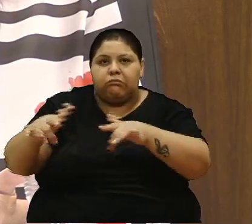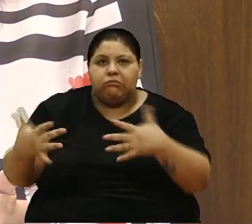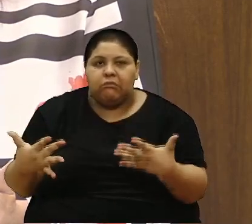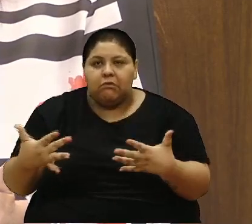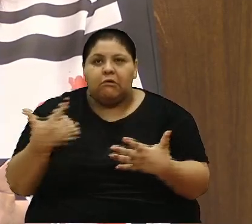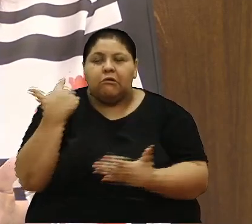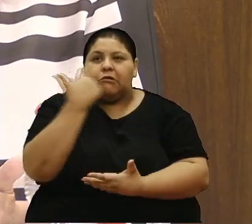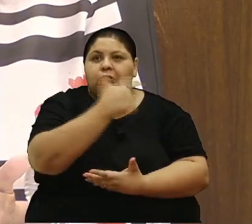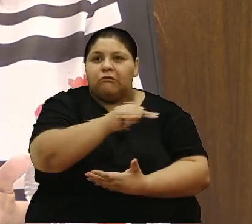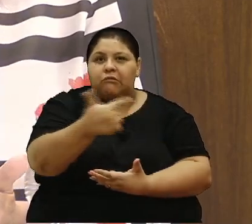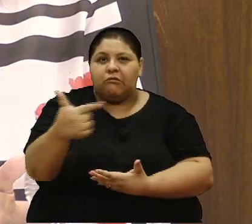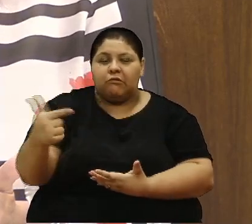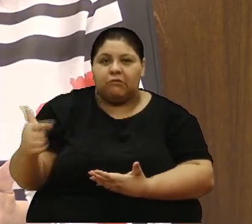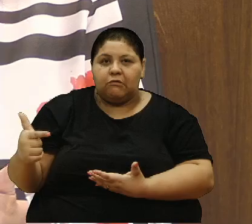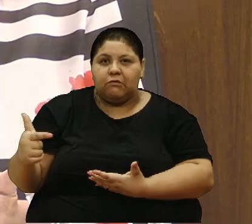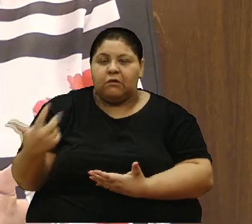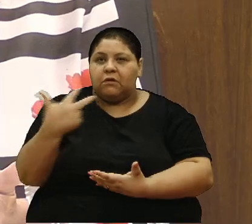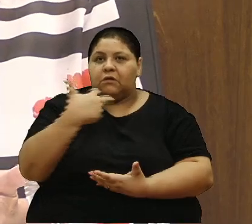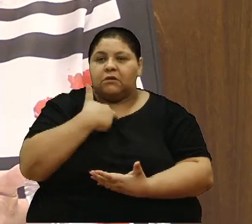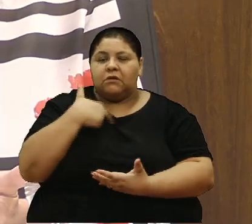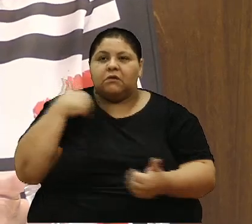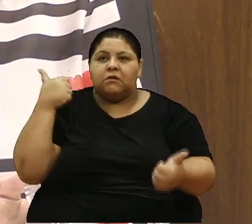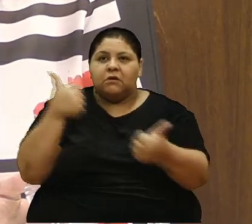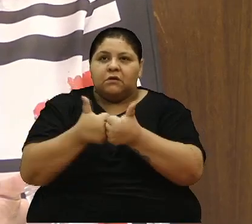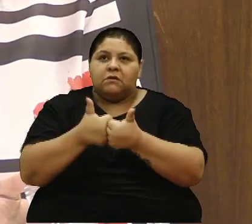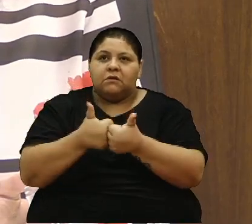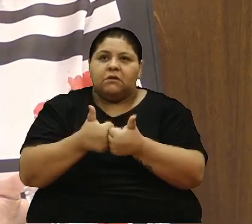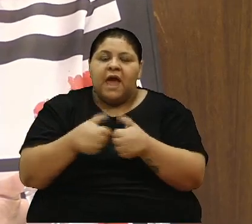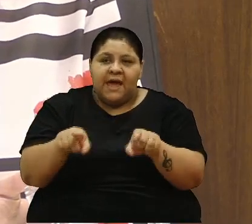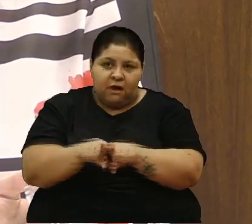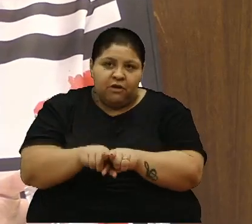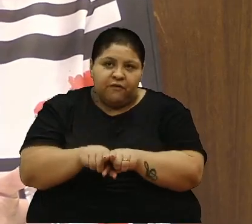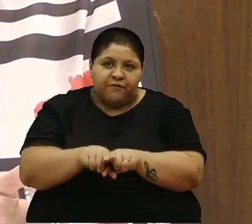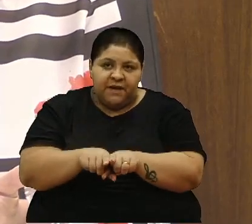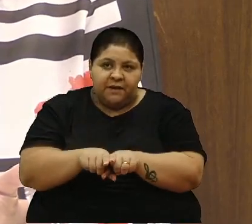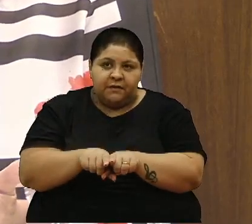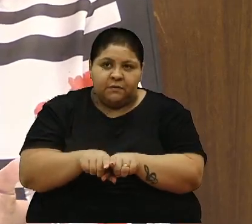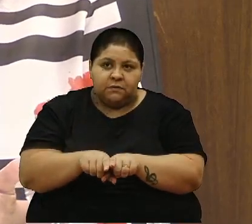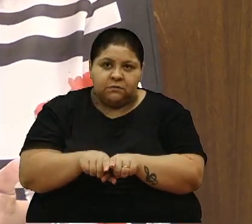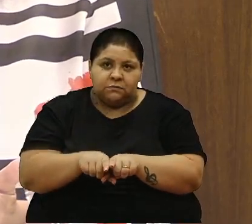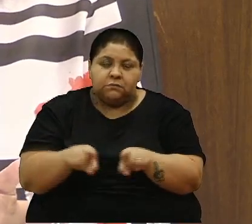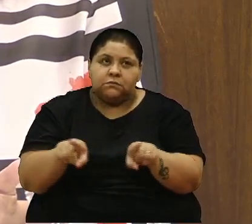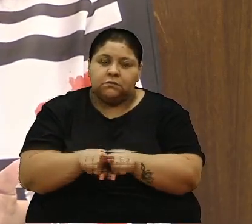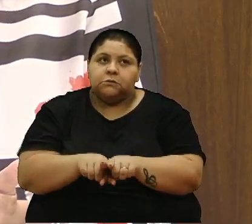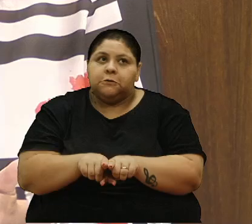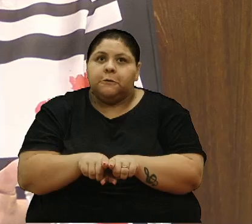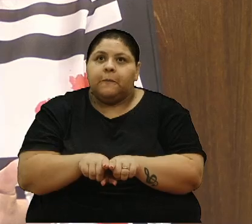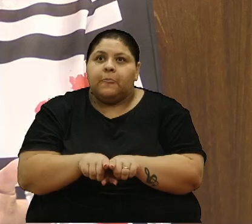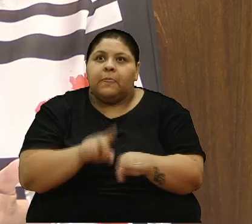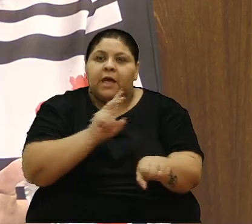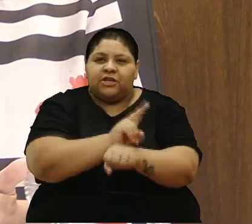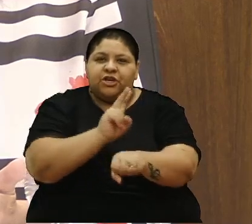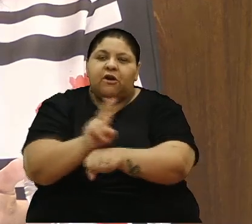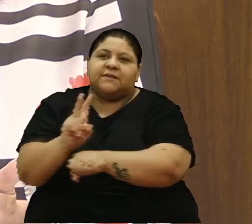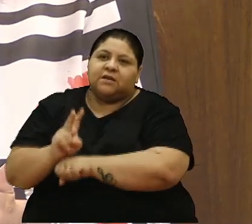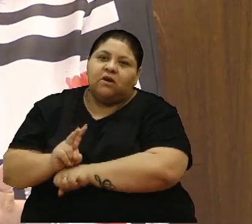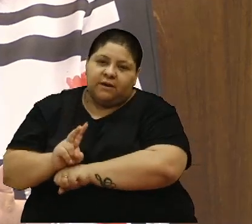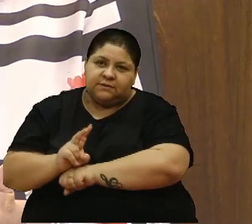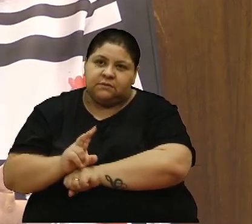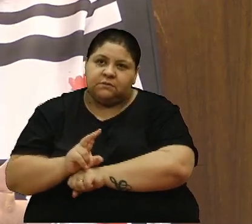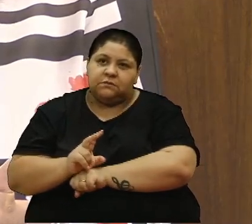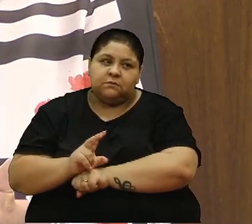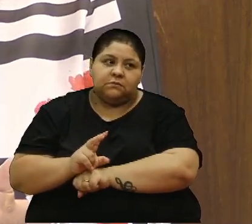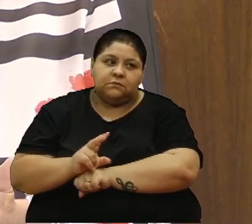outros espaços a gente não pode estar. Então, a gente é colocada no espaço do cuidado, no espaço do cuidado com o lar, com os